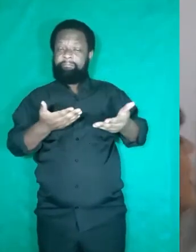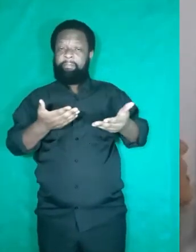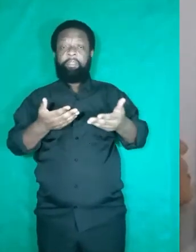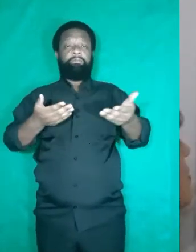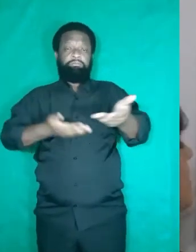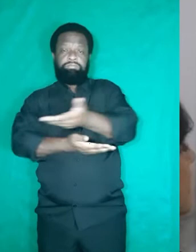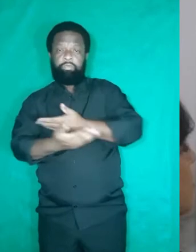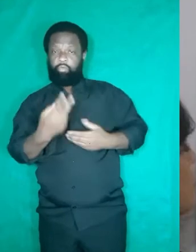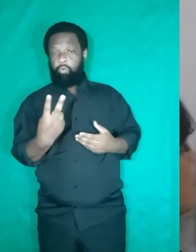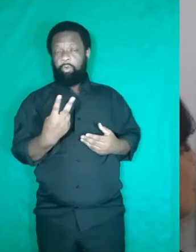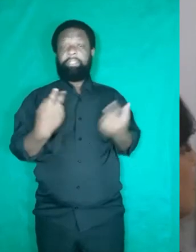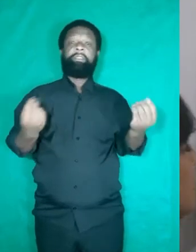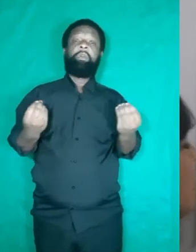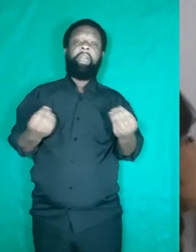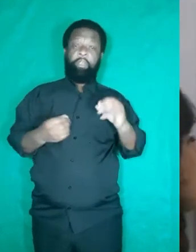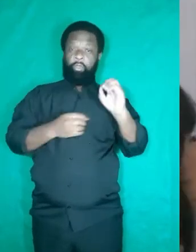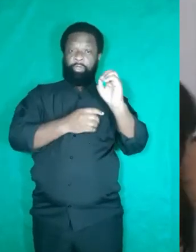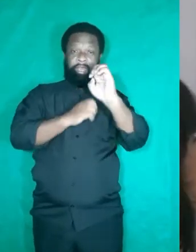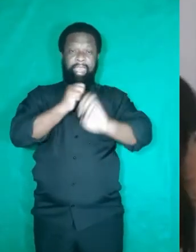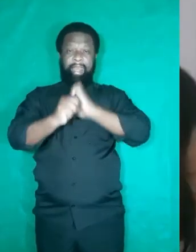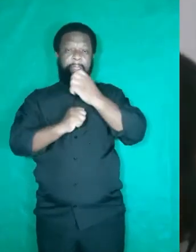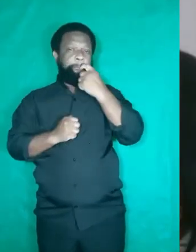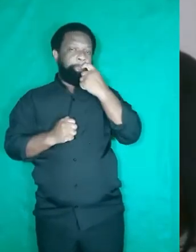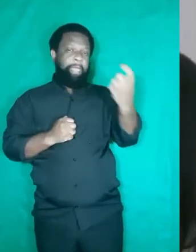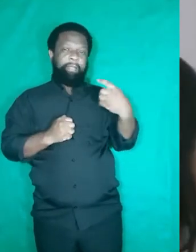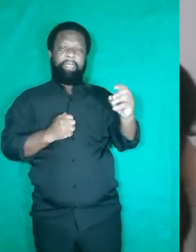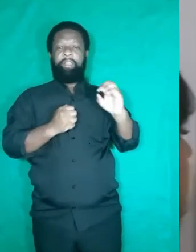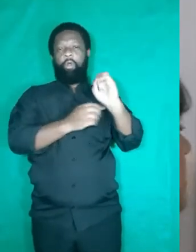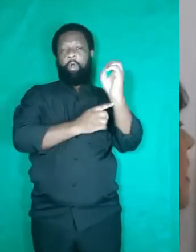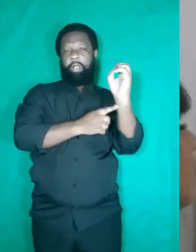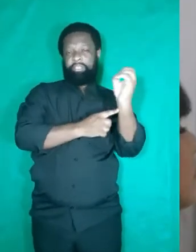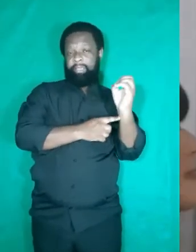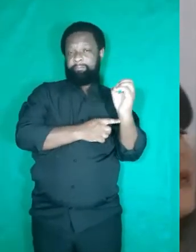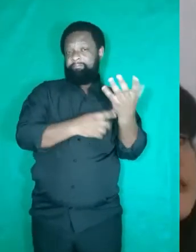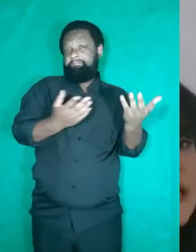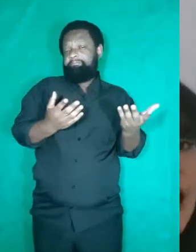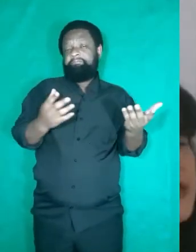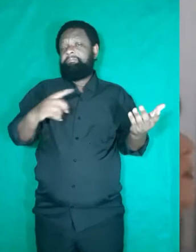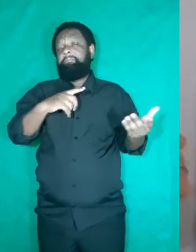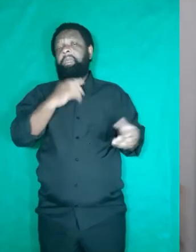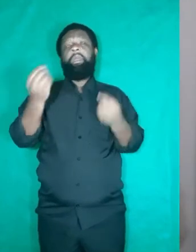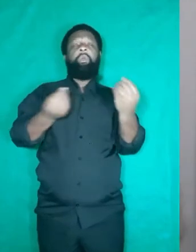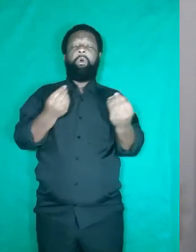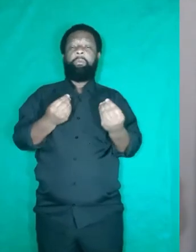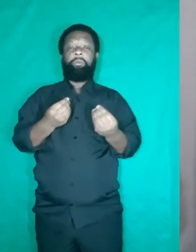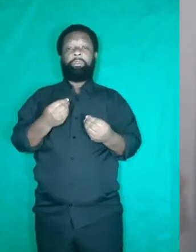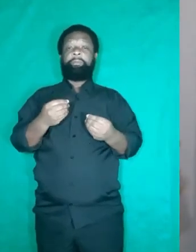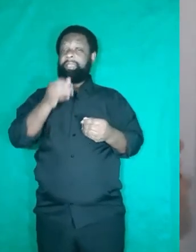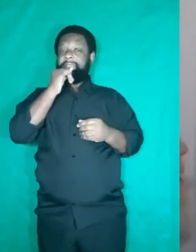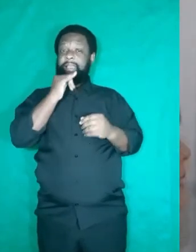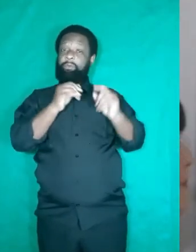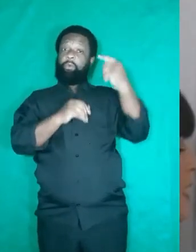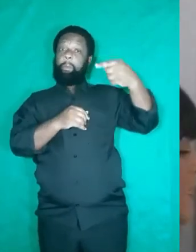ligação covalente. Então, os elétrons estão mais próximos do oxigênio. E aí, o que vai acontecer nesse caso, pessoal? Diferente